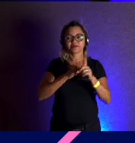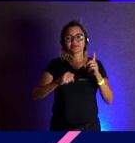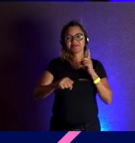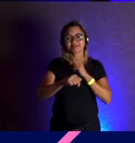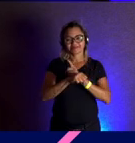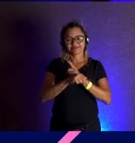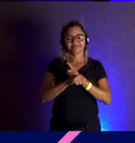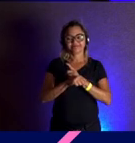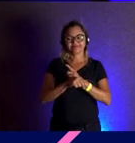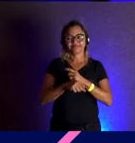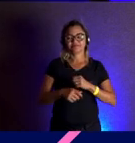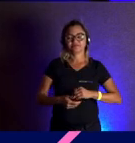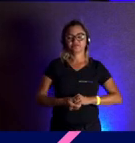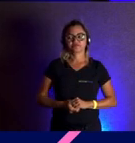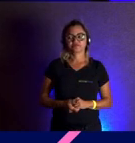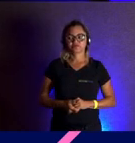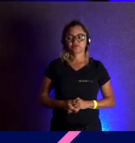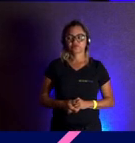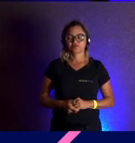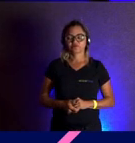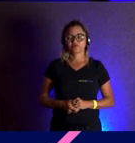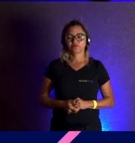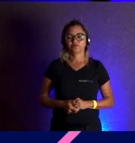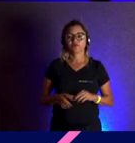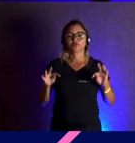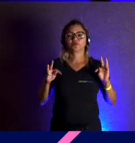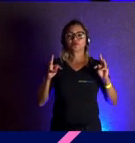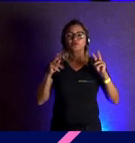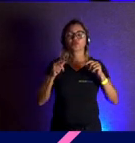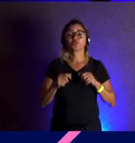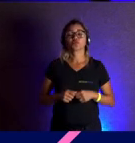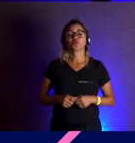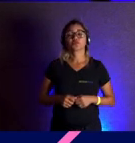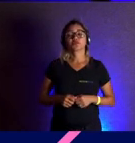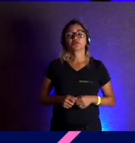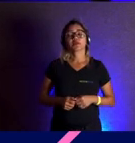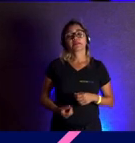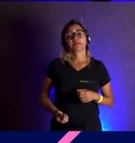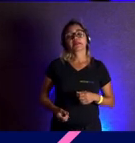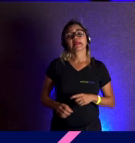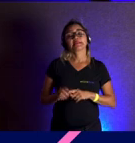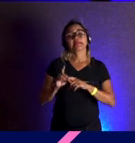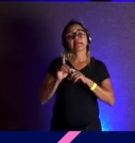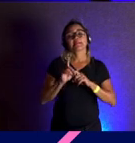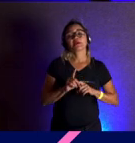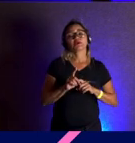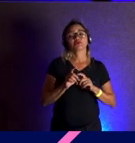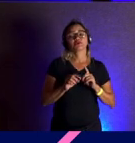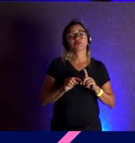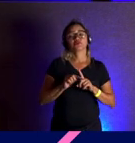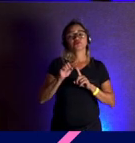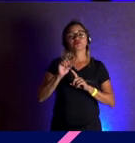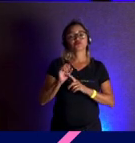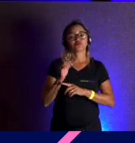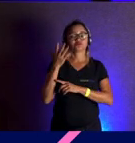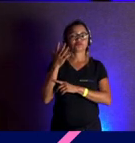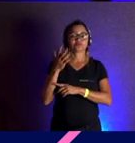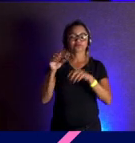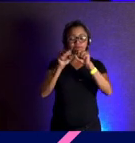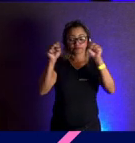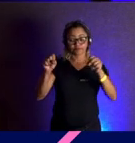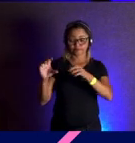Porque tudo depende do clima. Na verdade, os sistemas